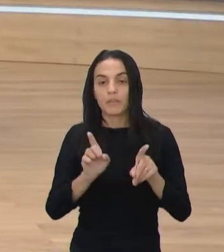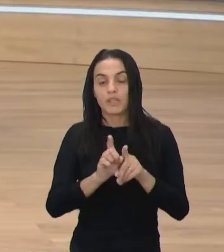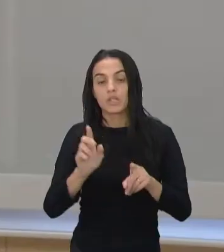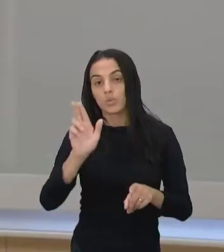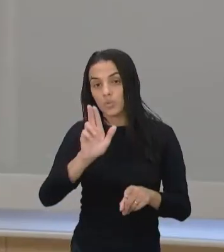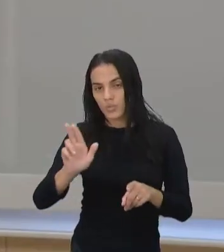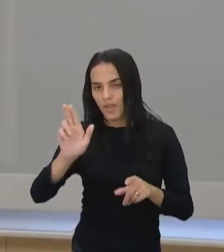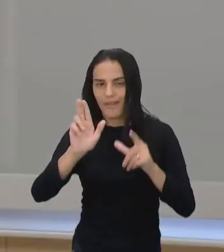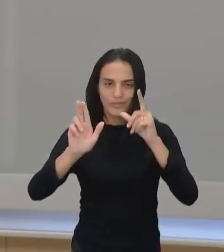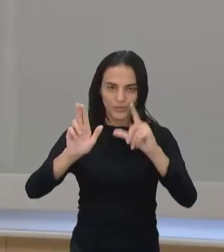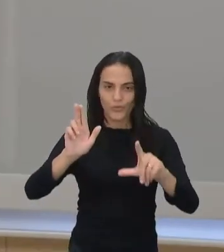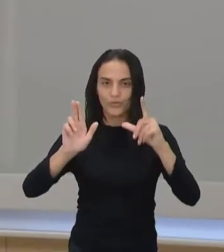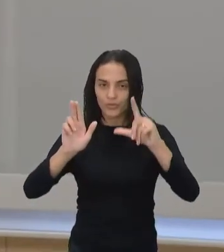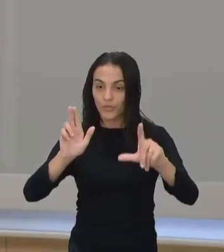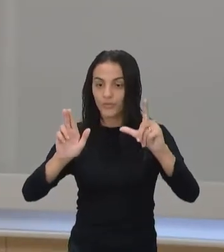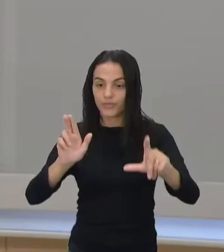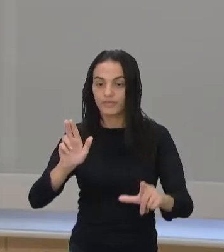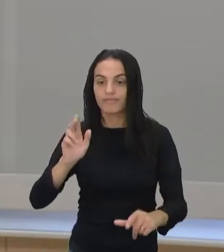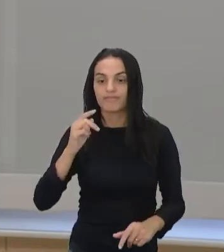porque vamos ser